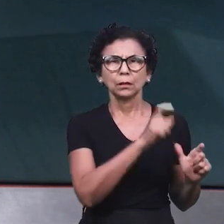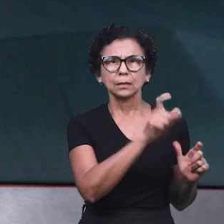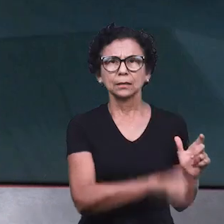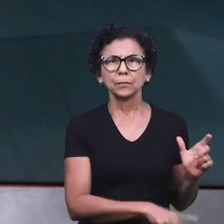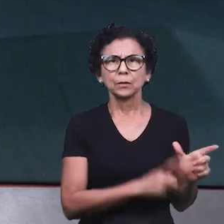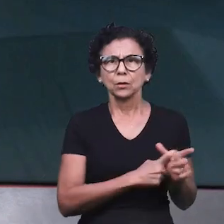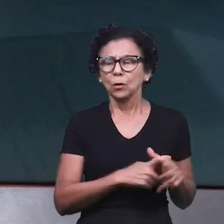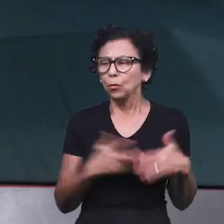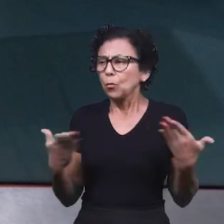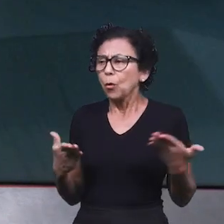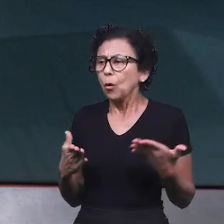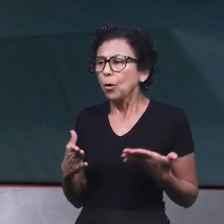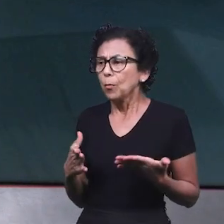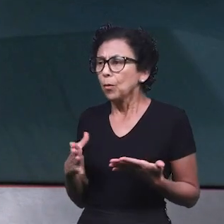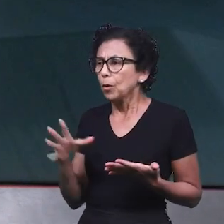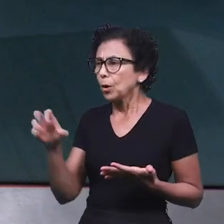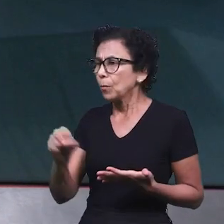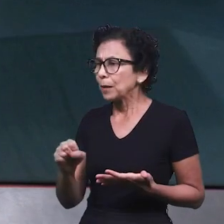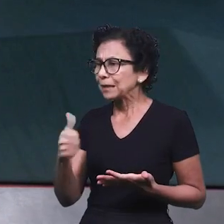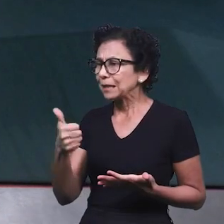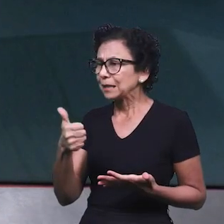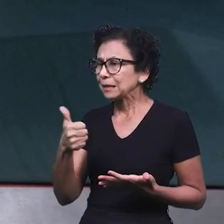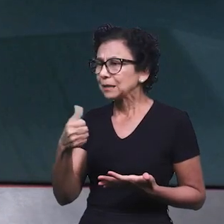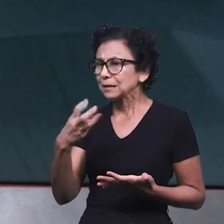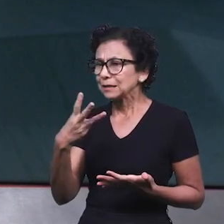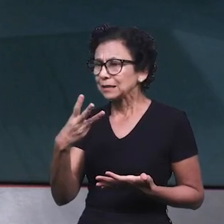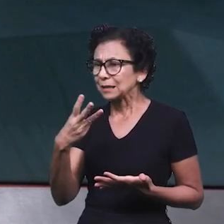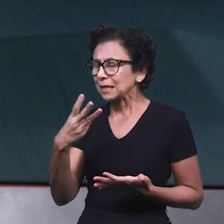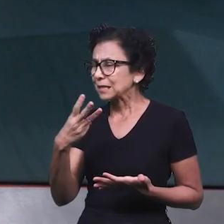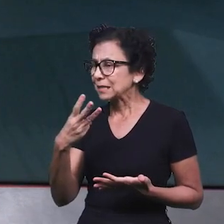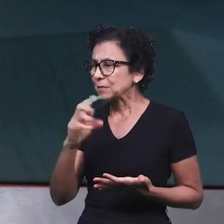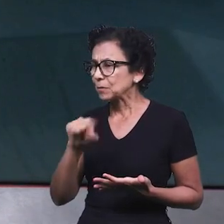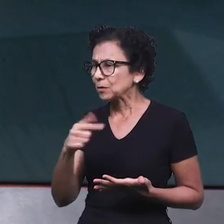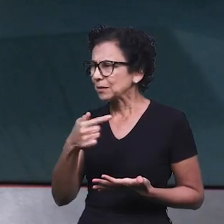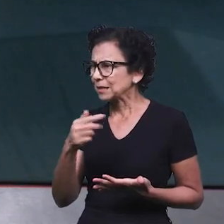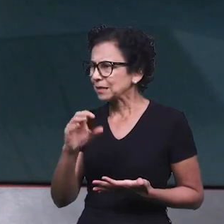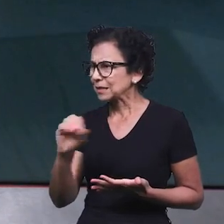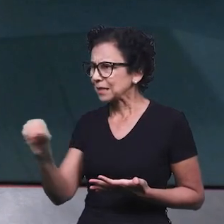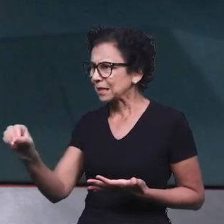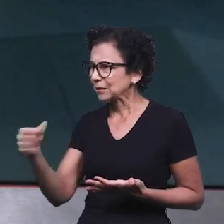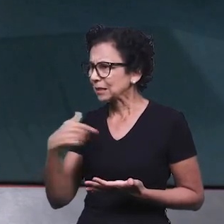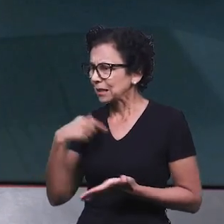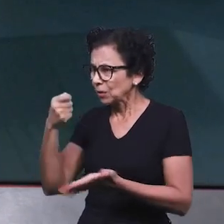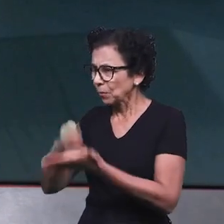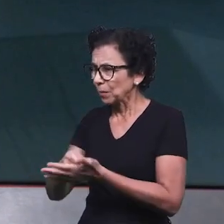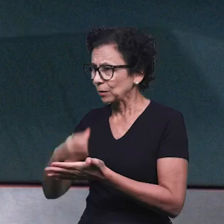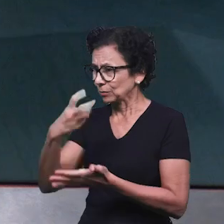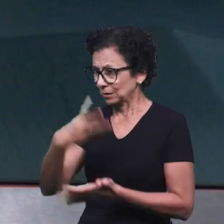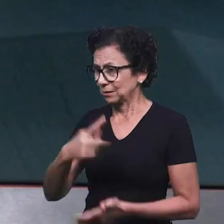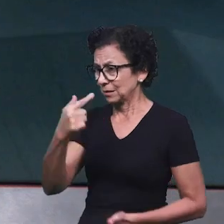olha, a minha dívida é de 13.700, agora como é que você quer me cobrar 37 mil?